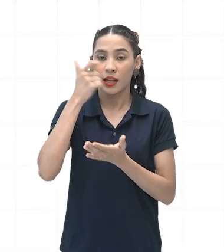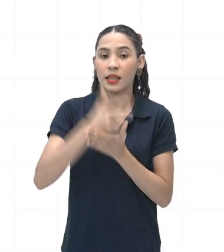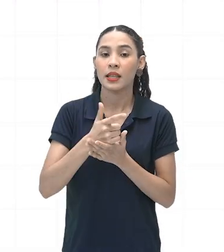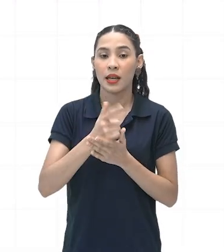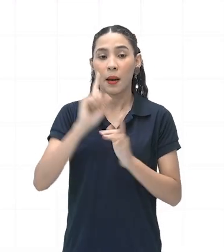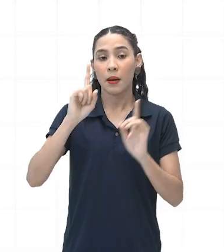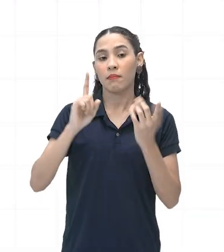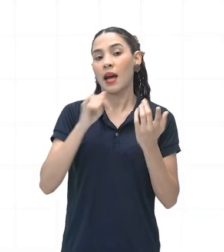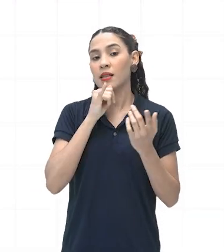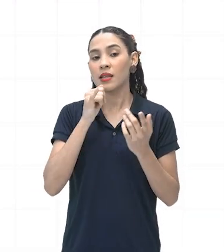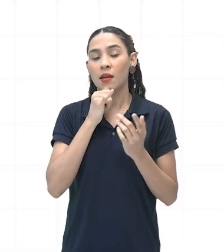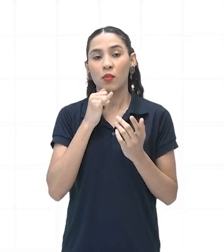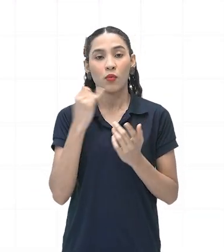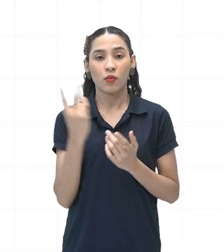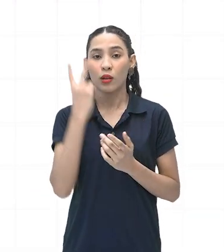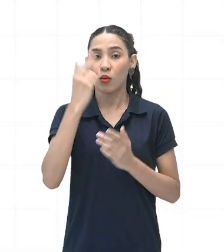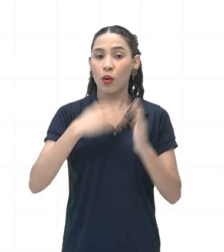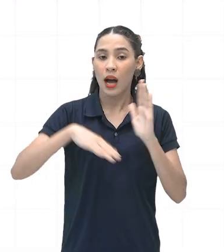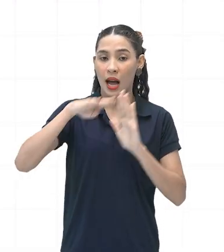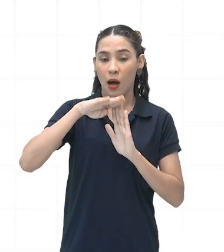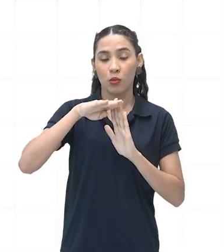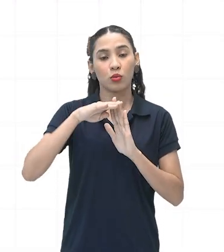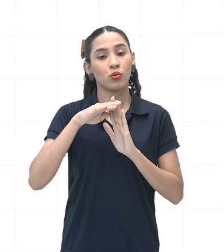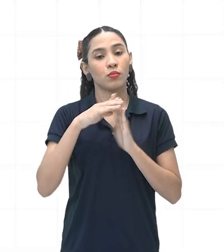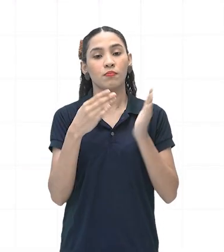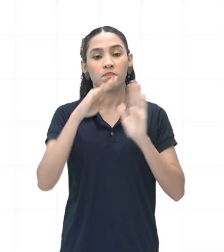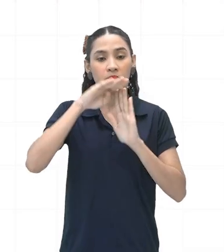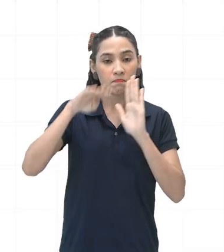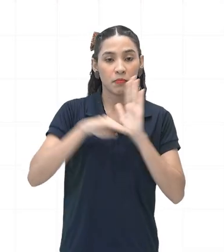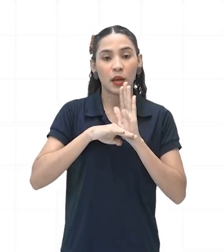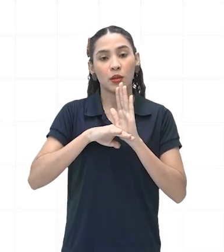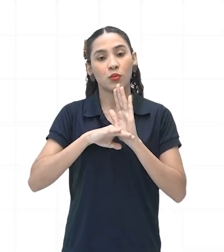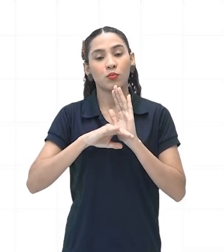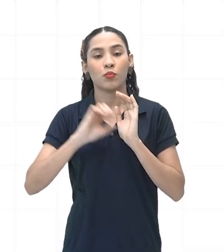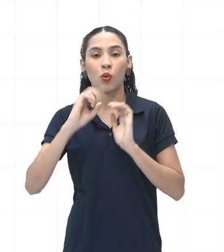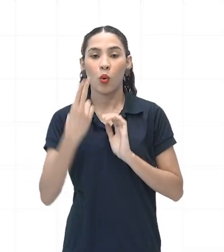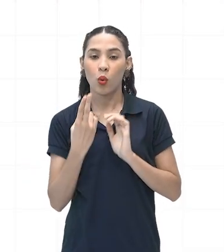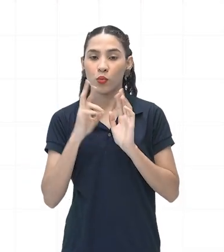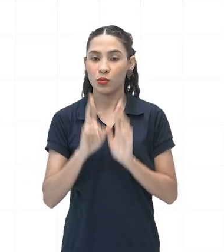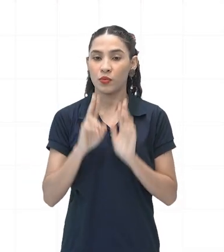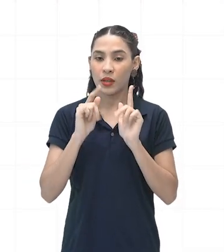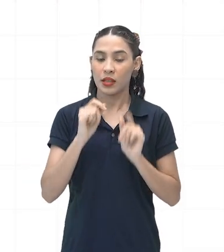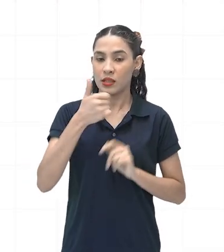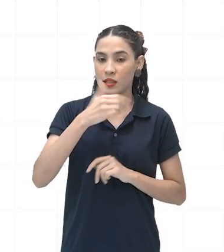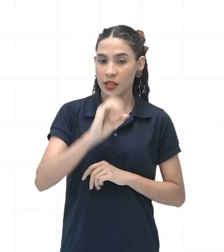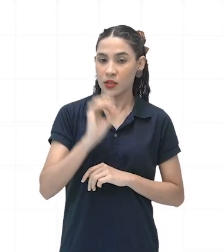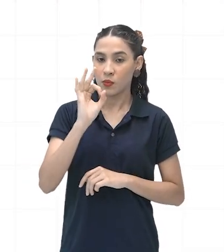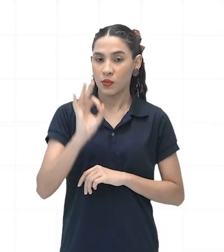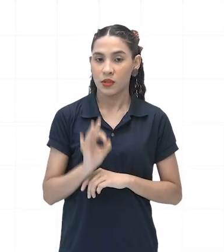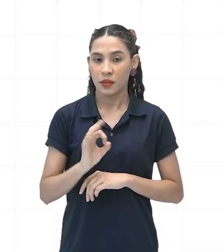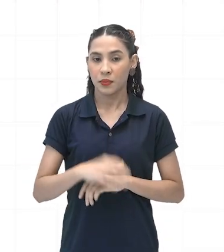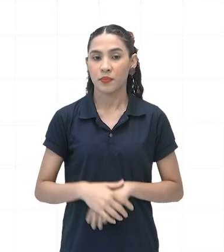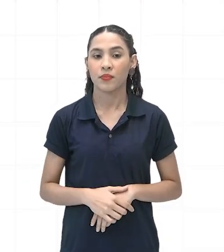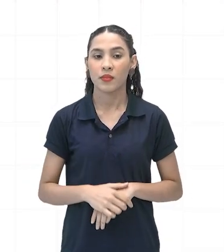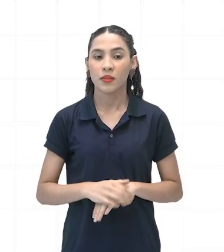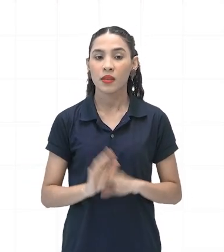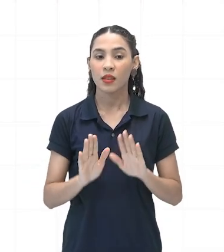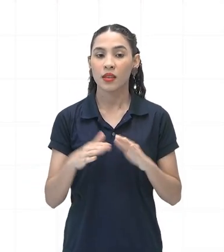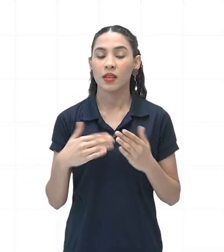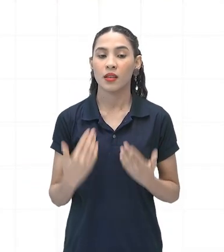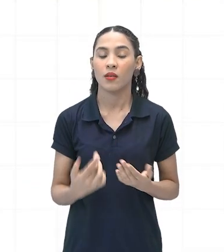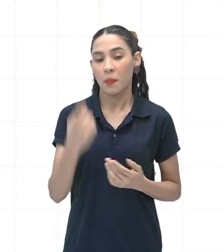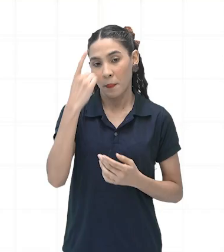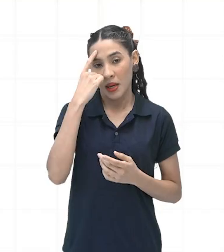mais, menos ou pagaria o mesmo valor ou um valor menor do que 10%.